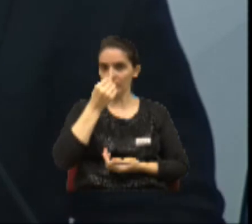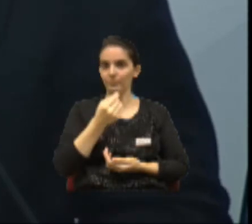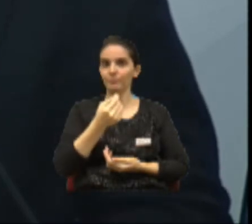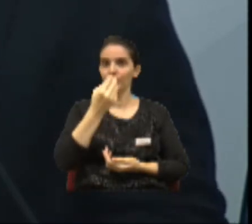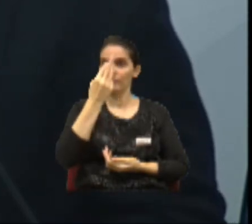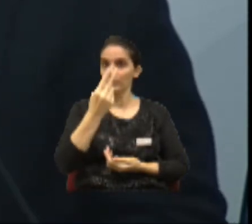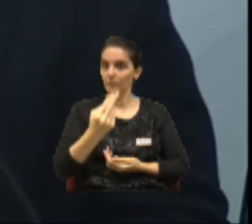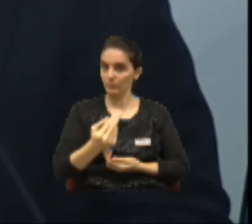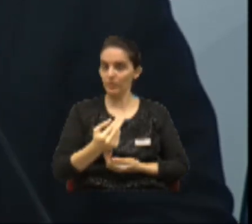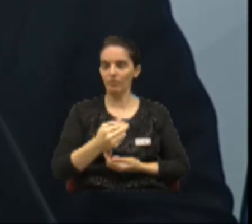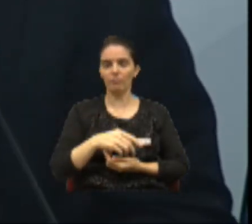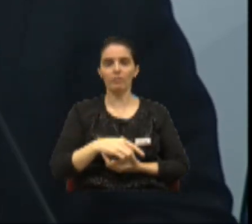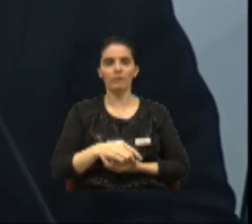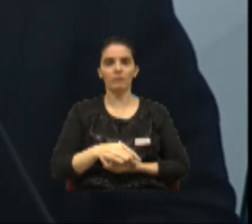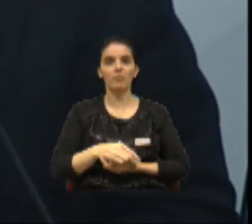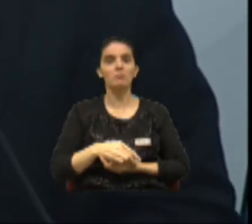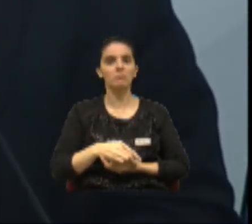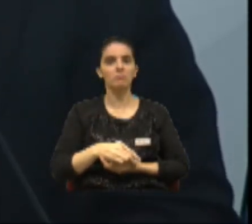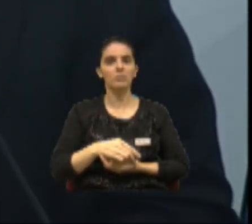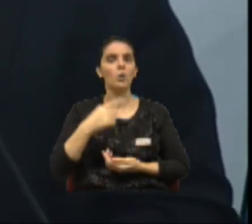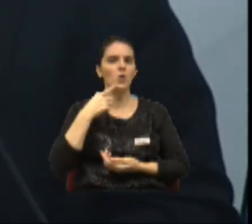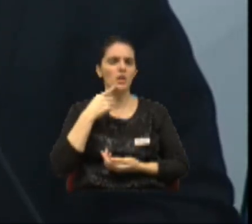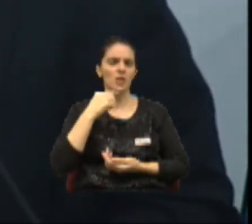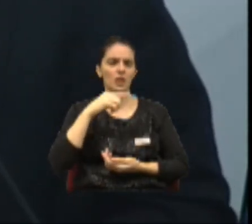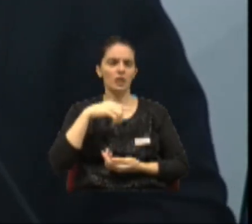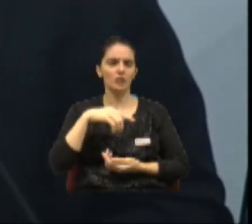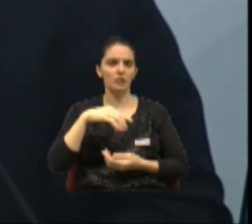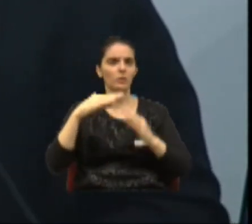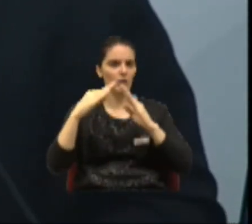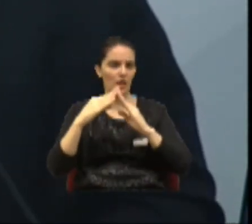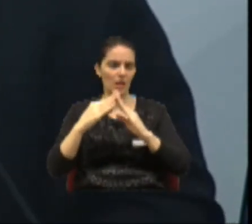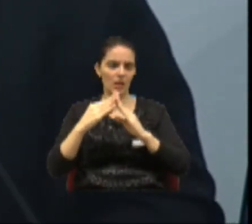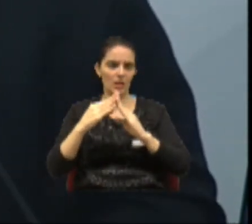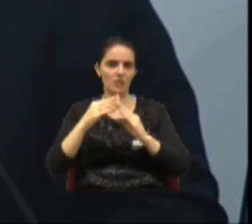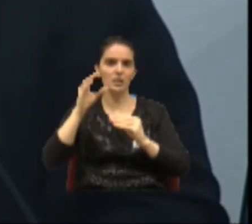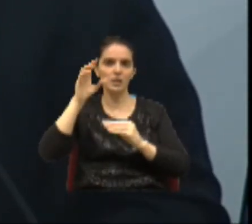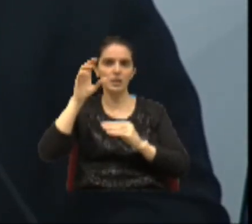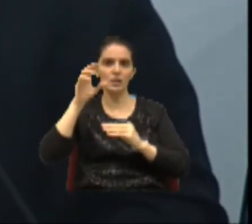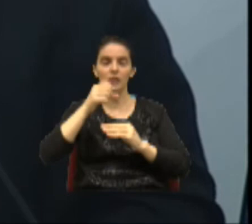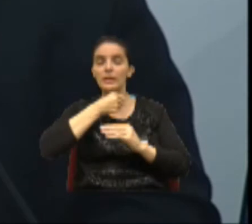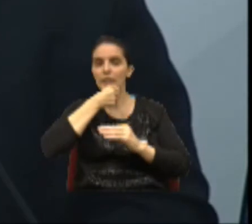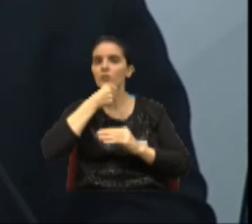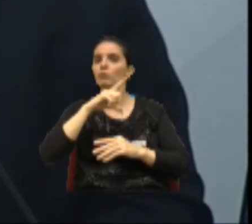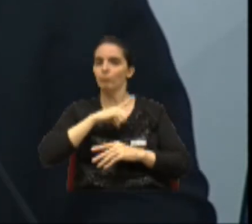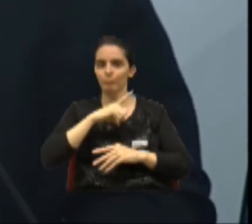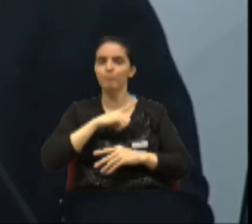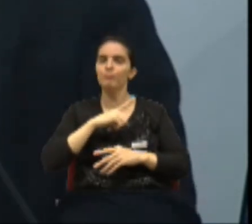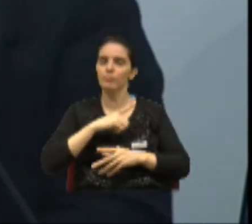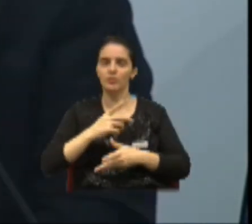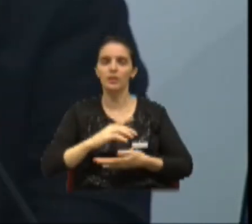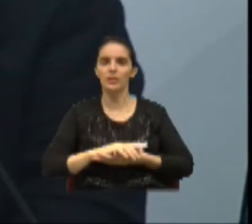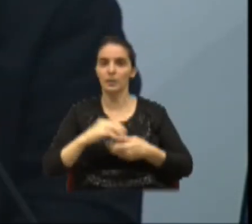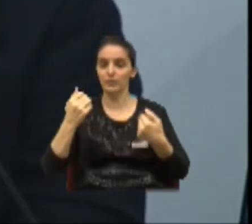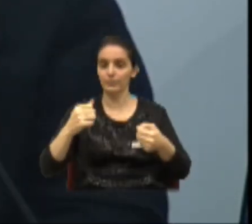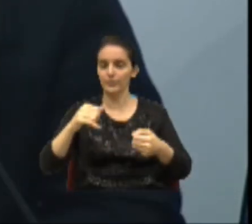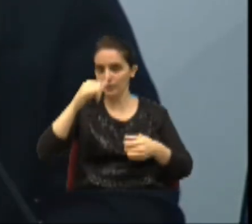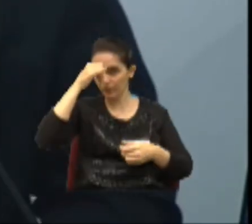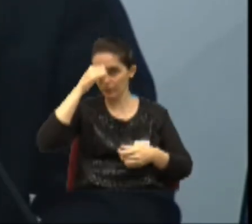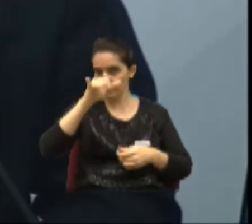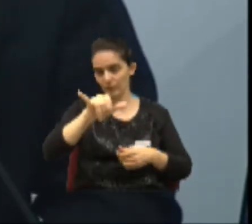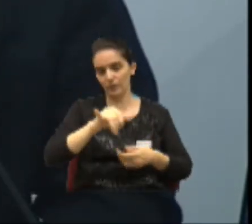temos idosos em casa, a gente sabe o quão é importante essa prevenção.